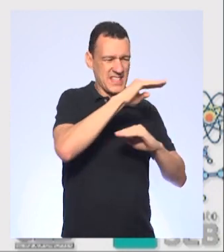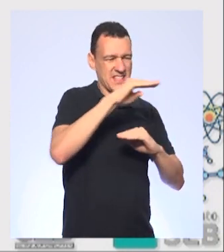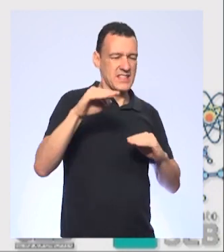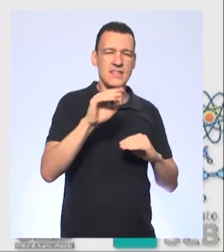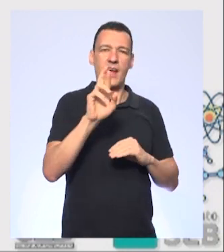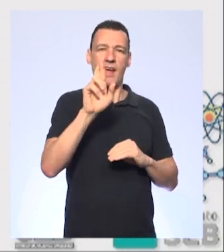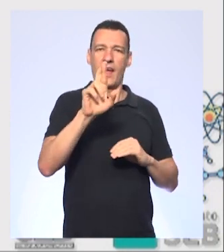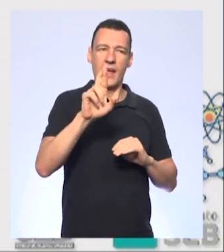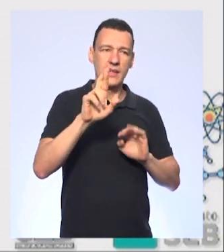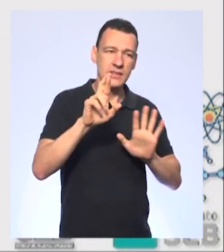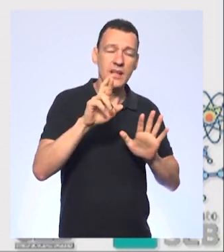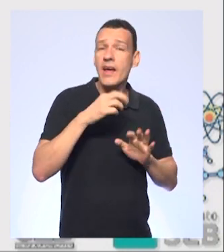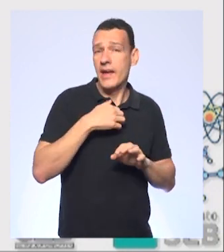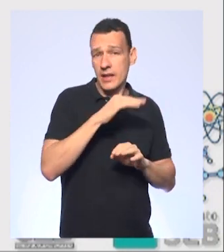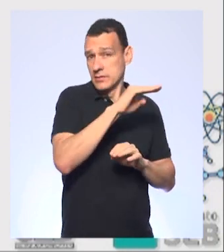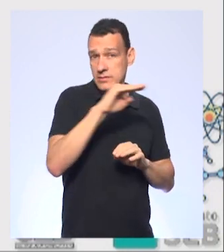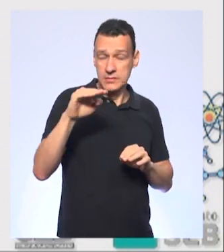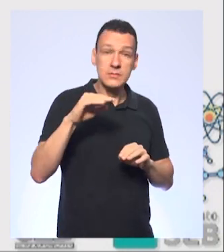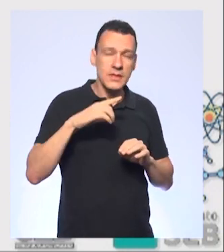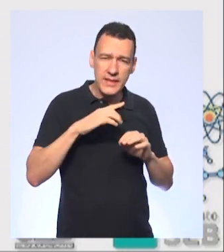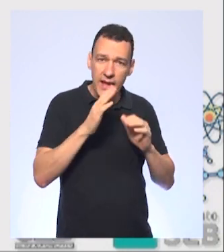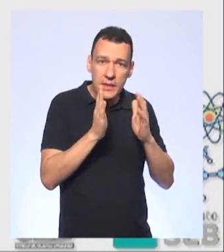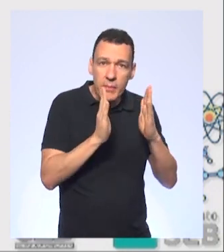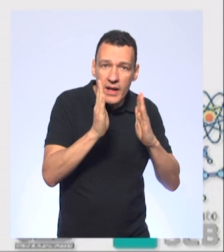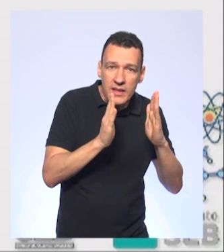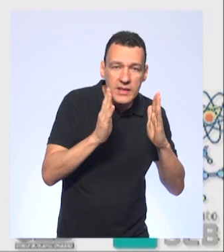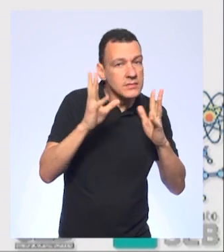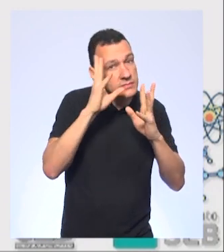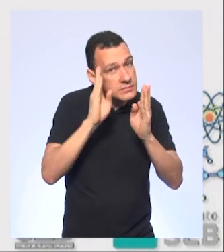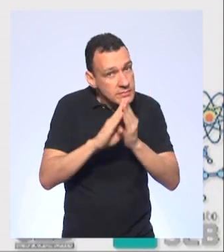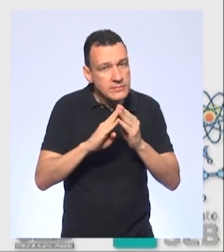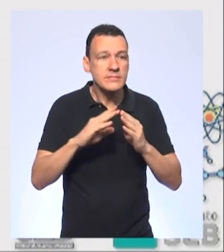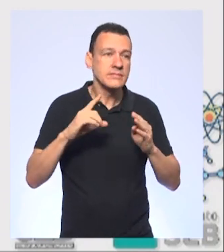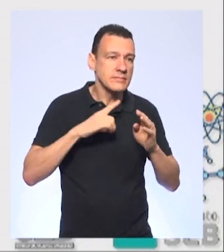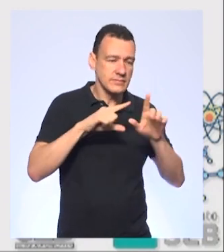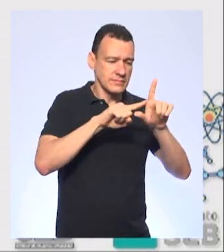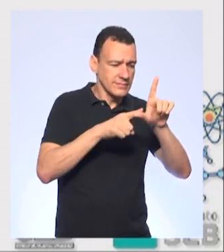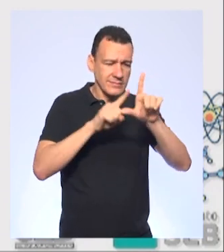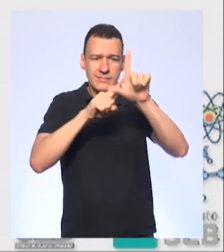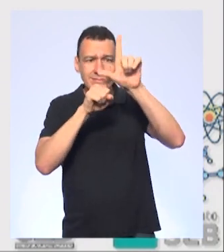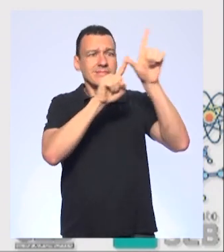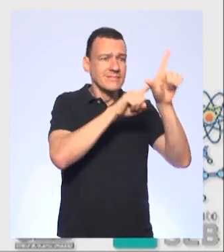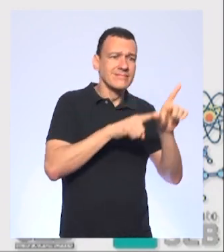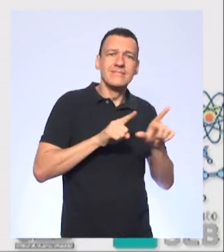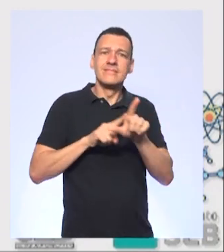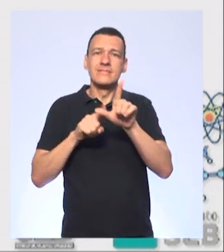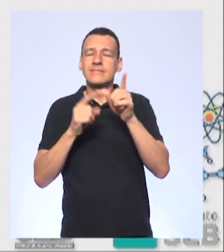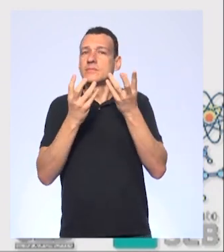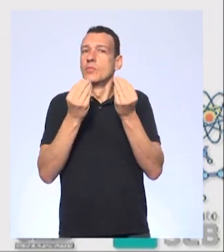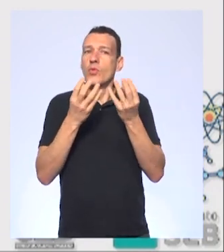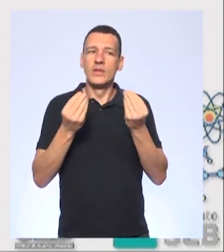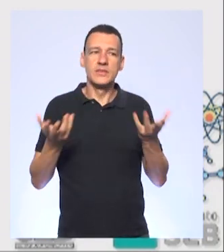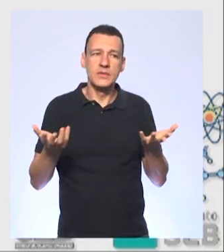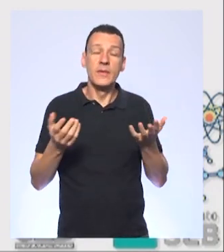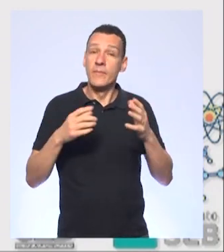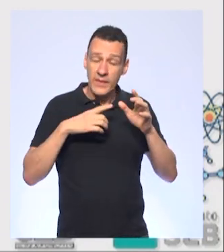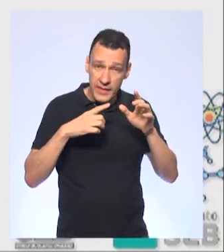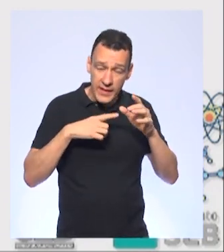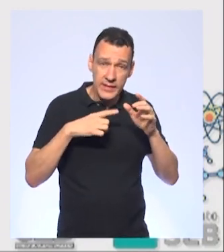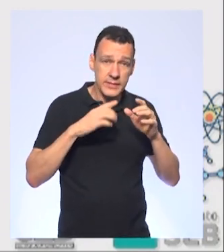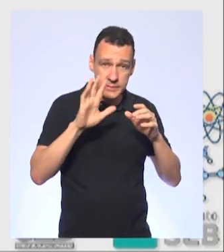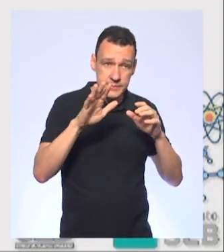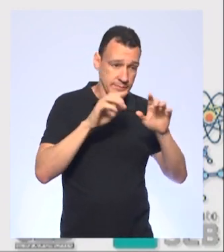base BC do triângulo. Se tem paralelismo, tem um monte de ângulos sobrando. Quando tem paralelismo, tem a presença dos